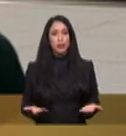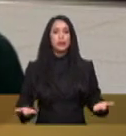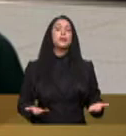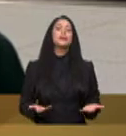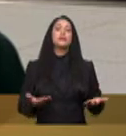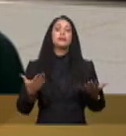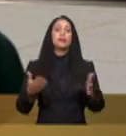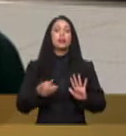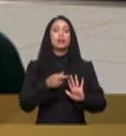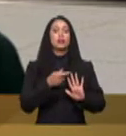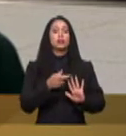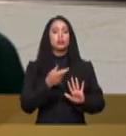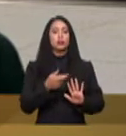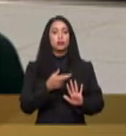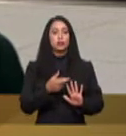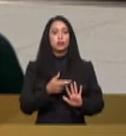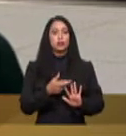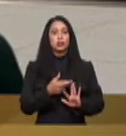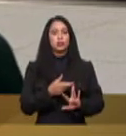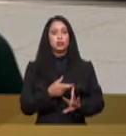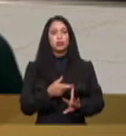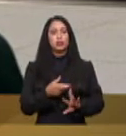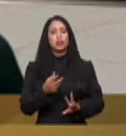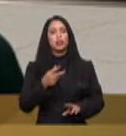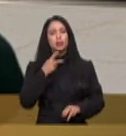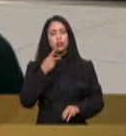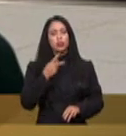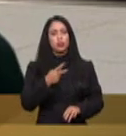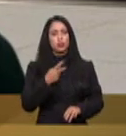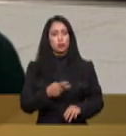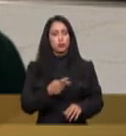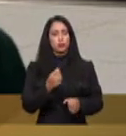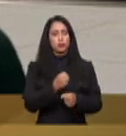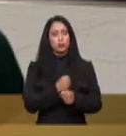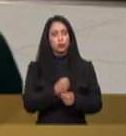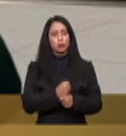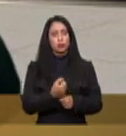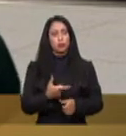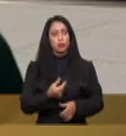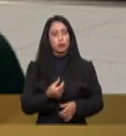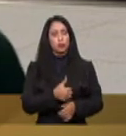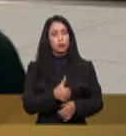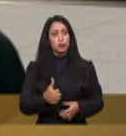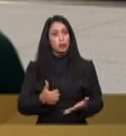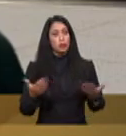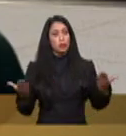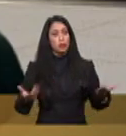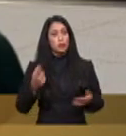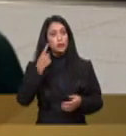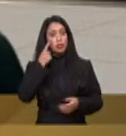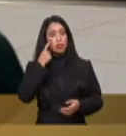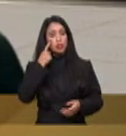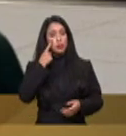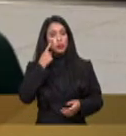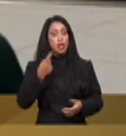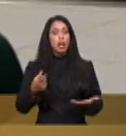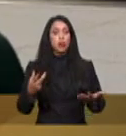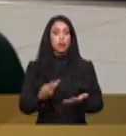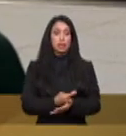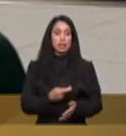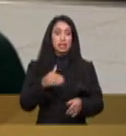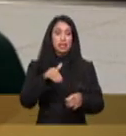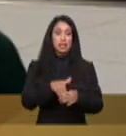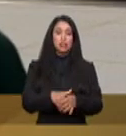resolução número 23.671 de 2021. Pois bem, vejam que para as eleições de 2022,